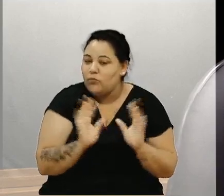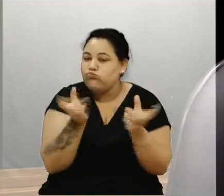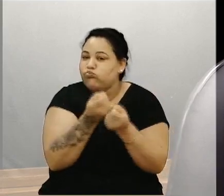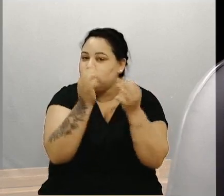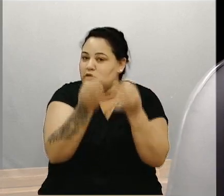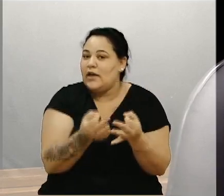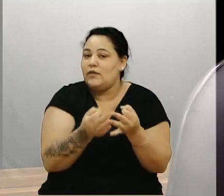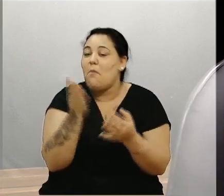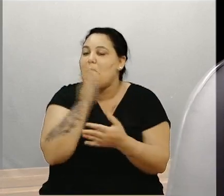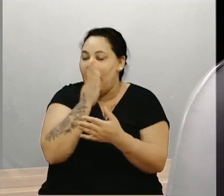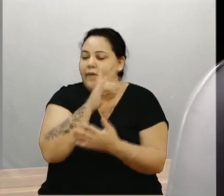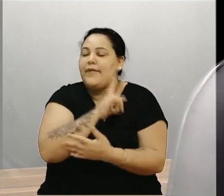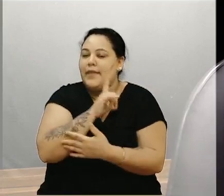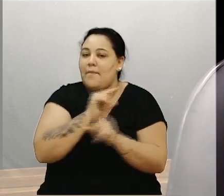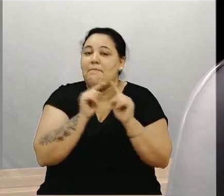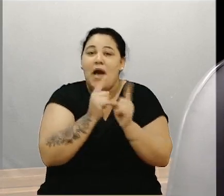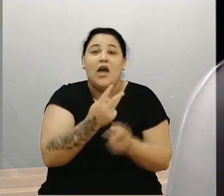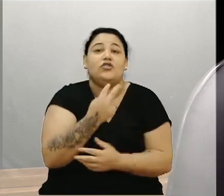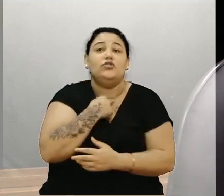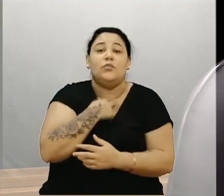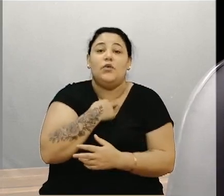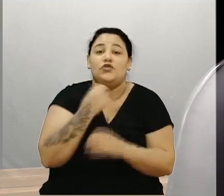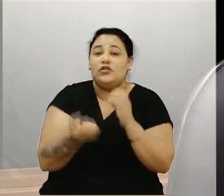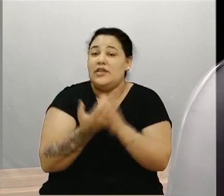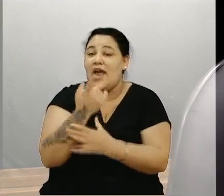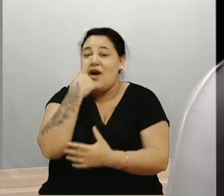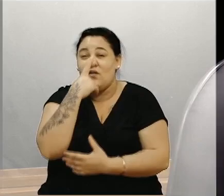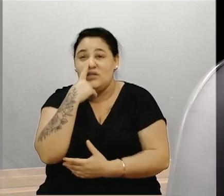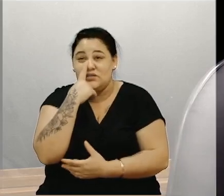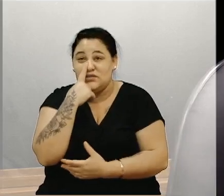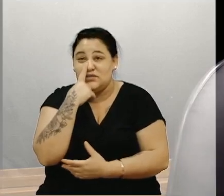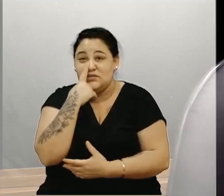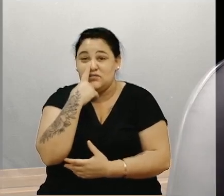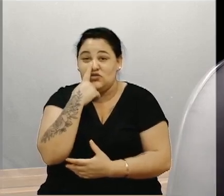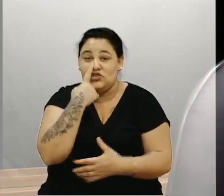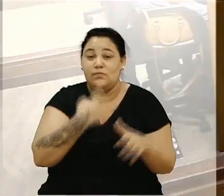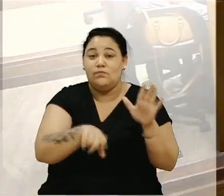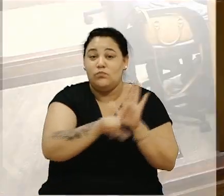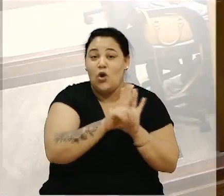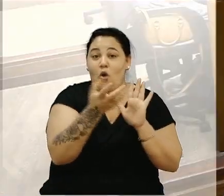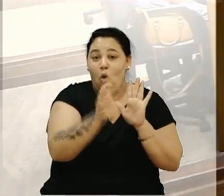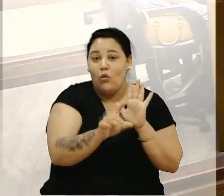podemos tomar o risco de ser uma ilegalidade. Obrigada. Obrigado, vereador.